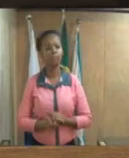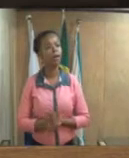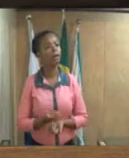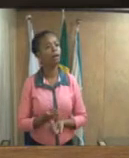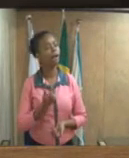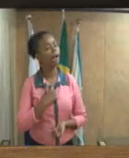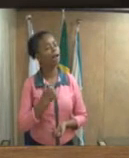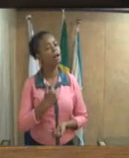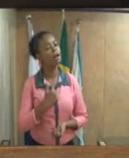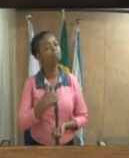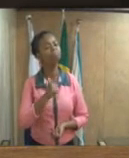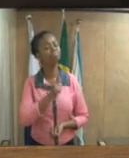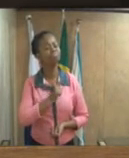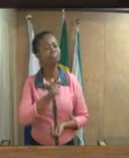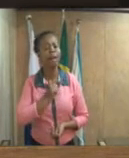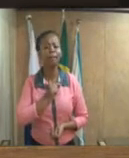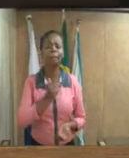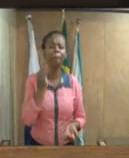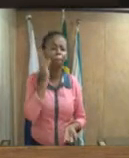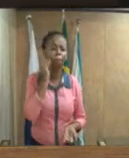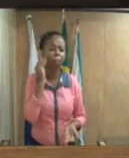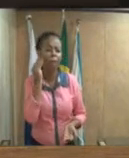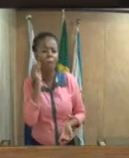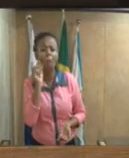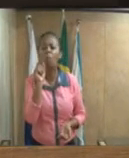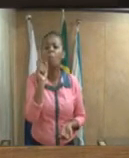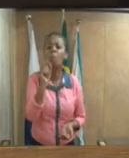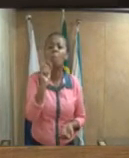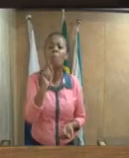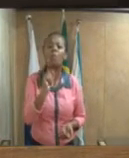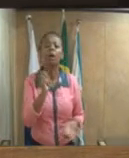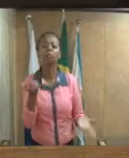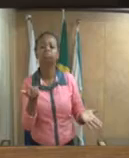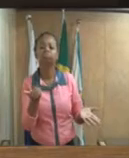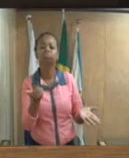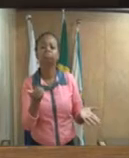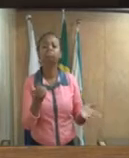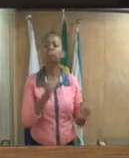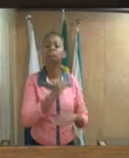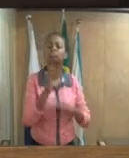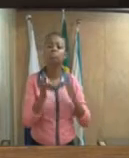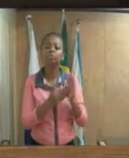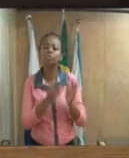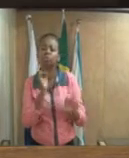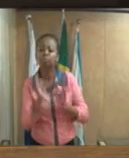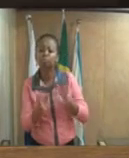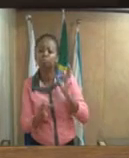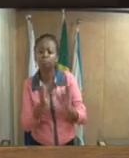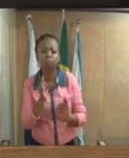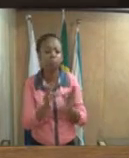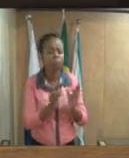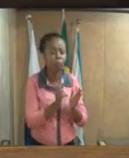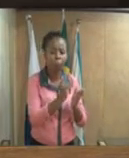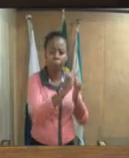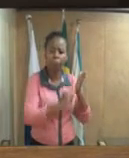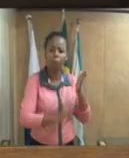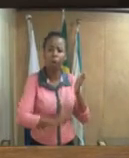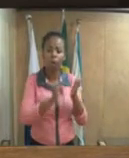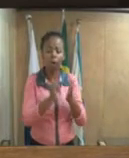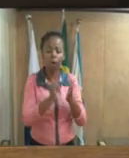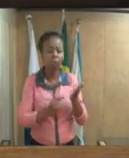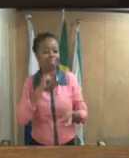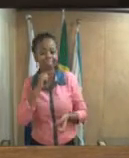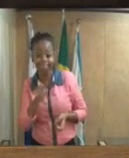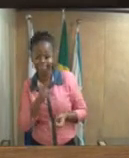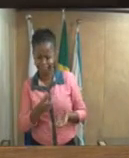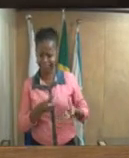tenho acompanhado os boletins oficiais, e não consegui identificar, senhor